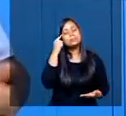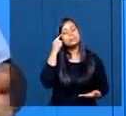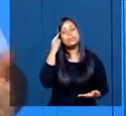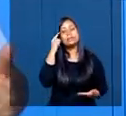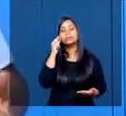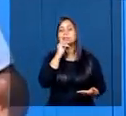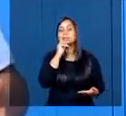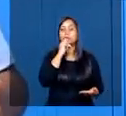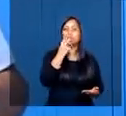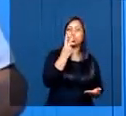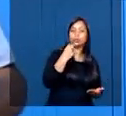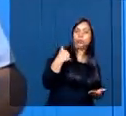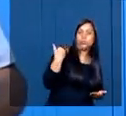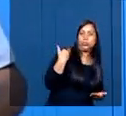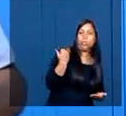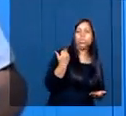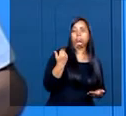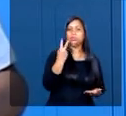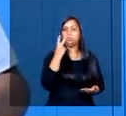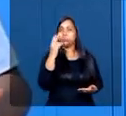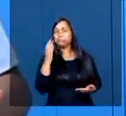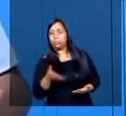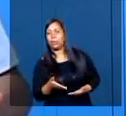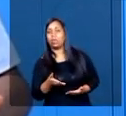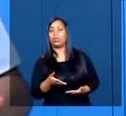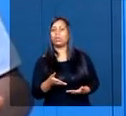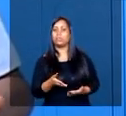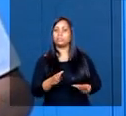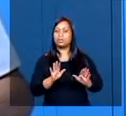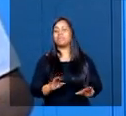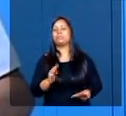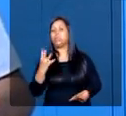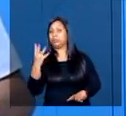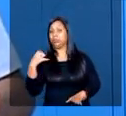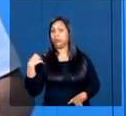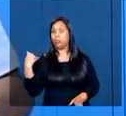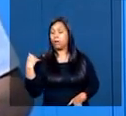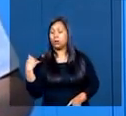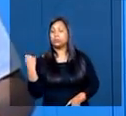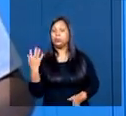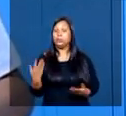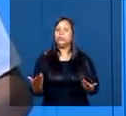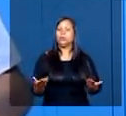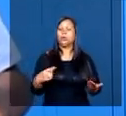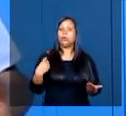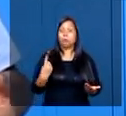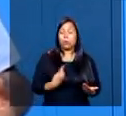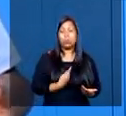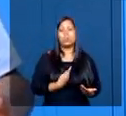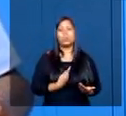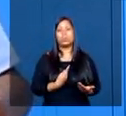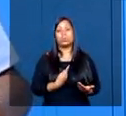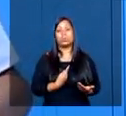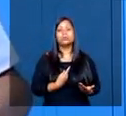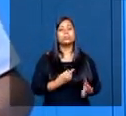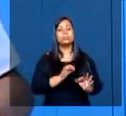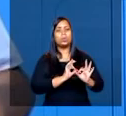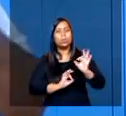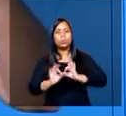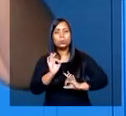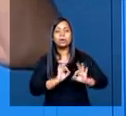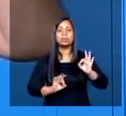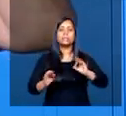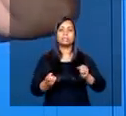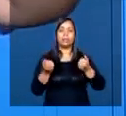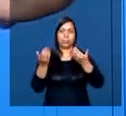chegaram com 2 anos e pouquinho, que tem precisado ficar até 4 anos, mais ou menos, e a gente, então, passar de uma maneira muito organizada para os